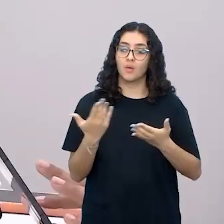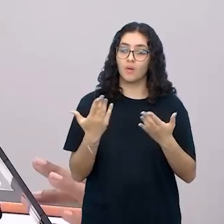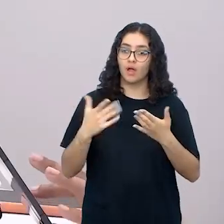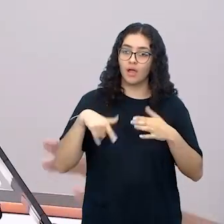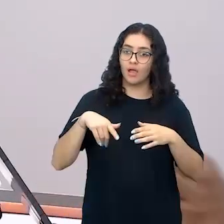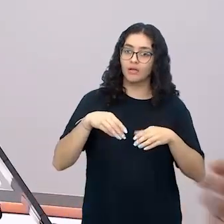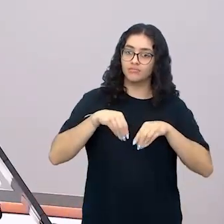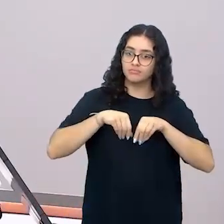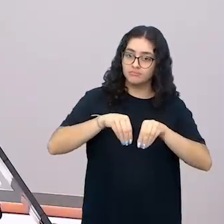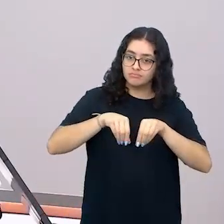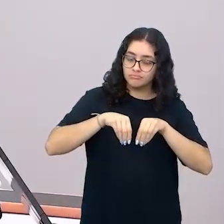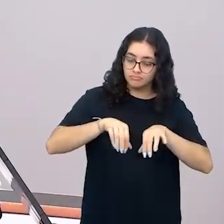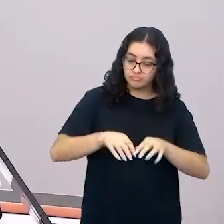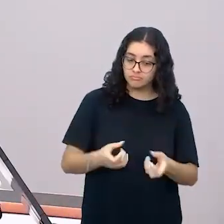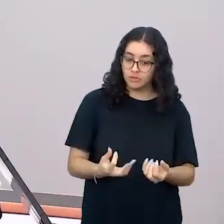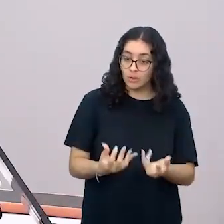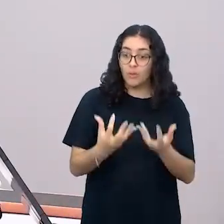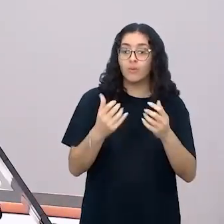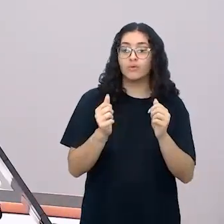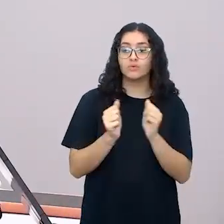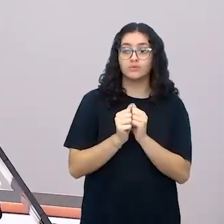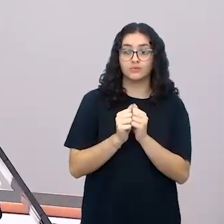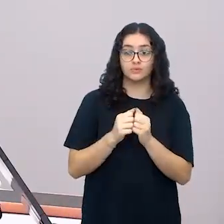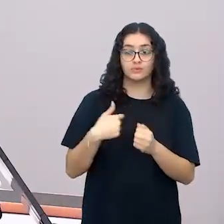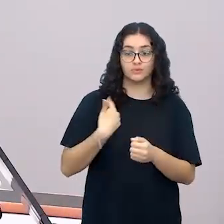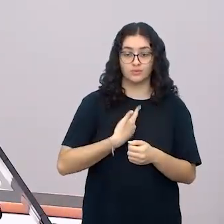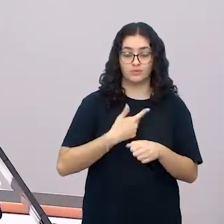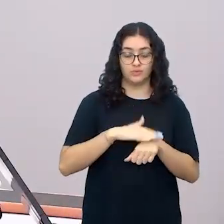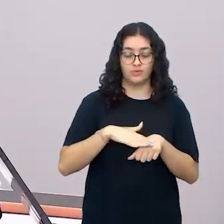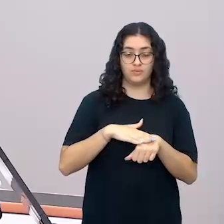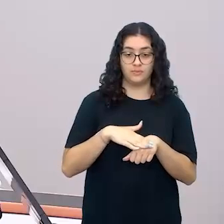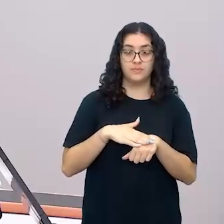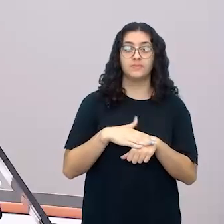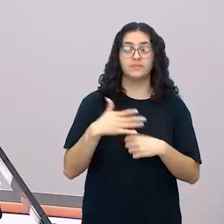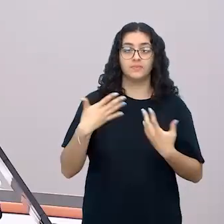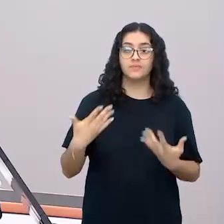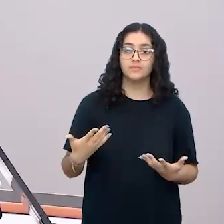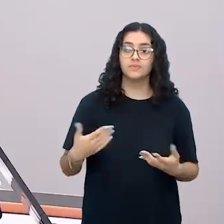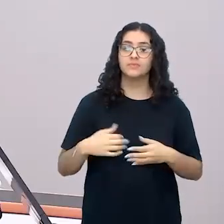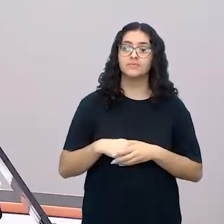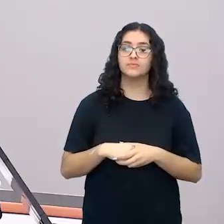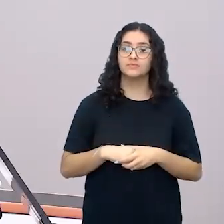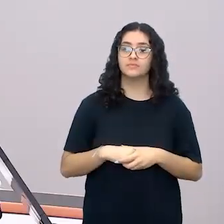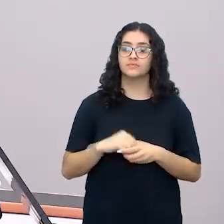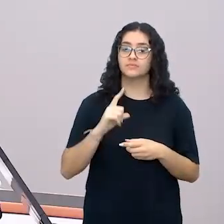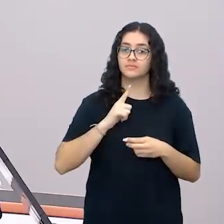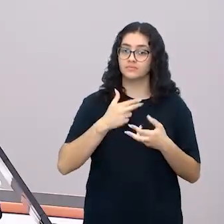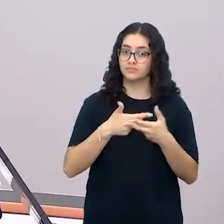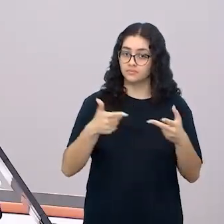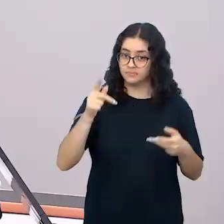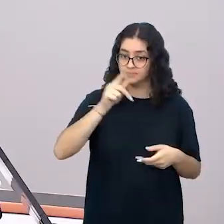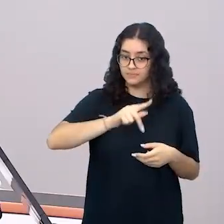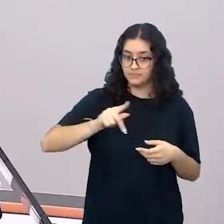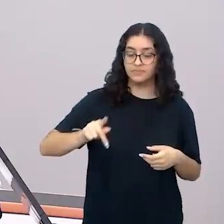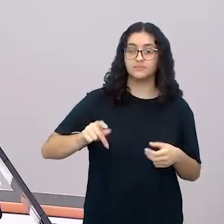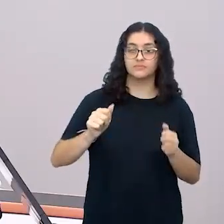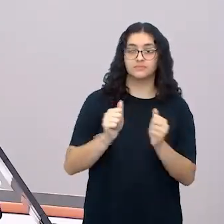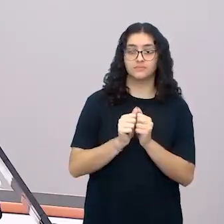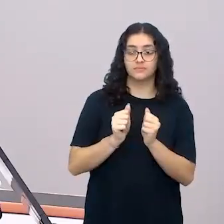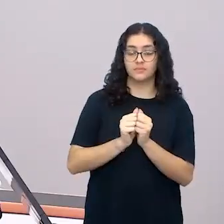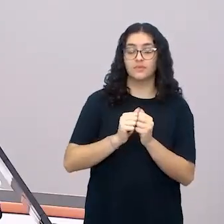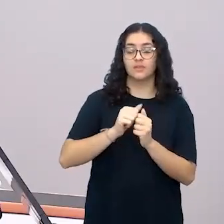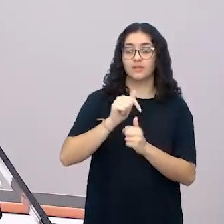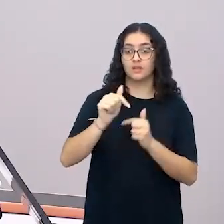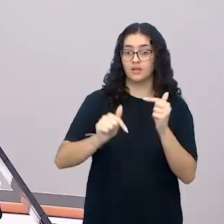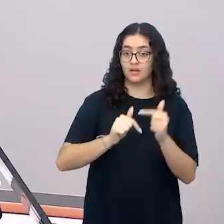trazendo também a rede para conversar conosco, que várias professoras que vêm trabalhando,